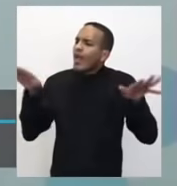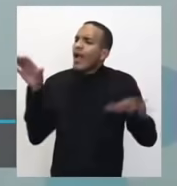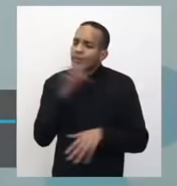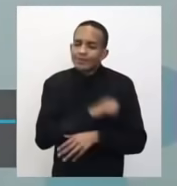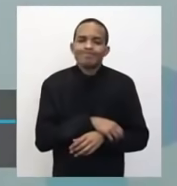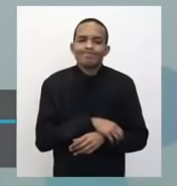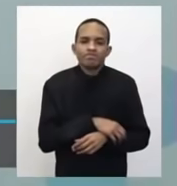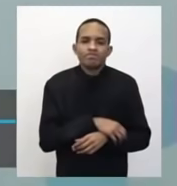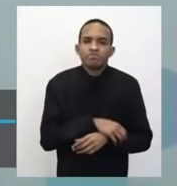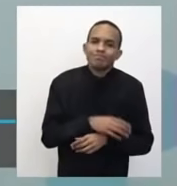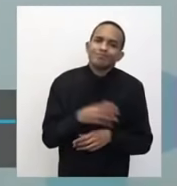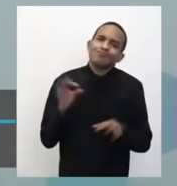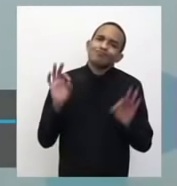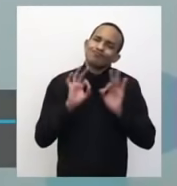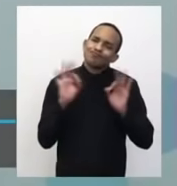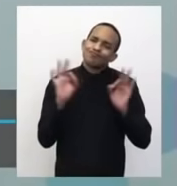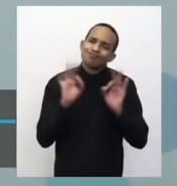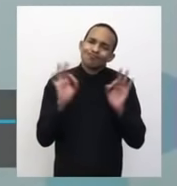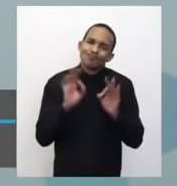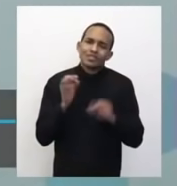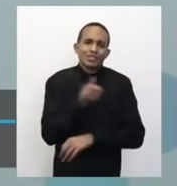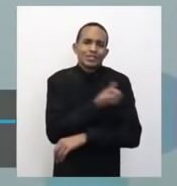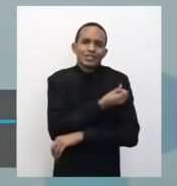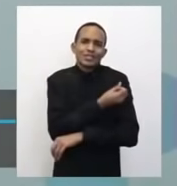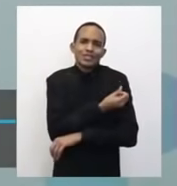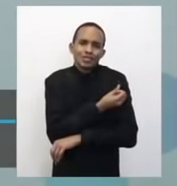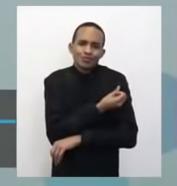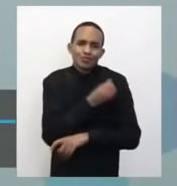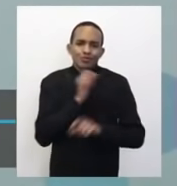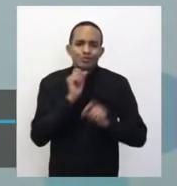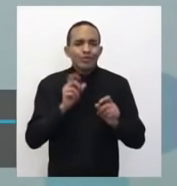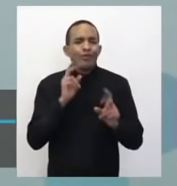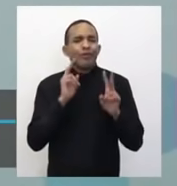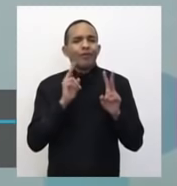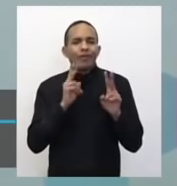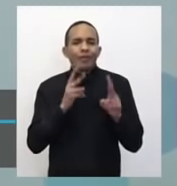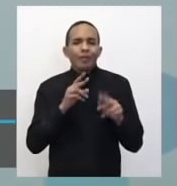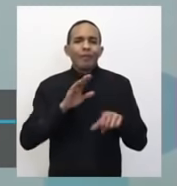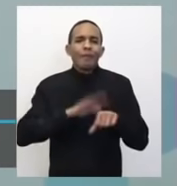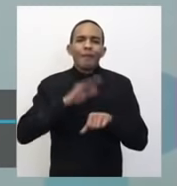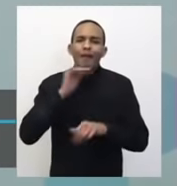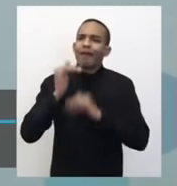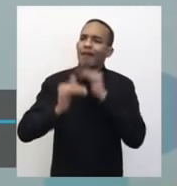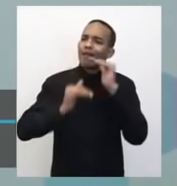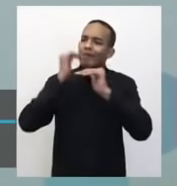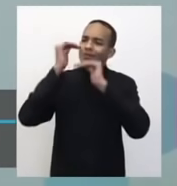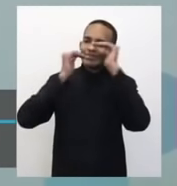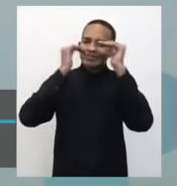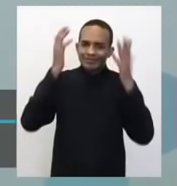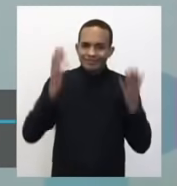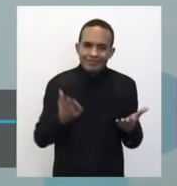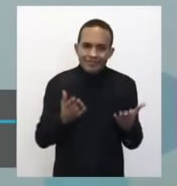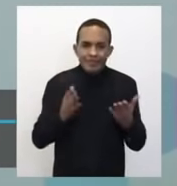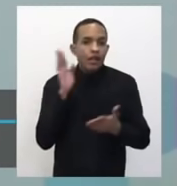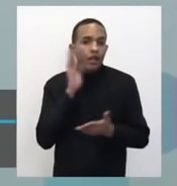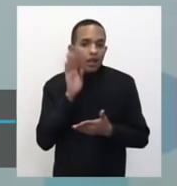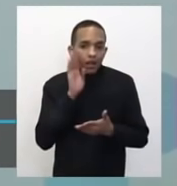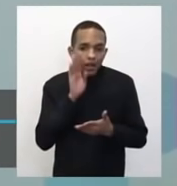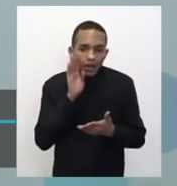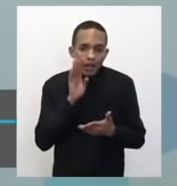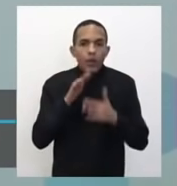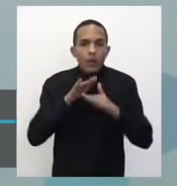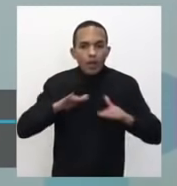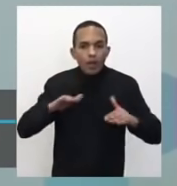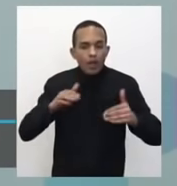Rê, muito bonitinho. Sexto ano, eles estão cada vez evoluindo mais. É legal a gente